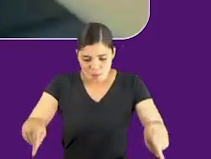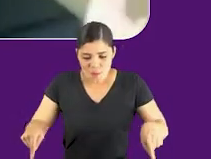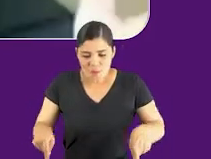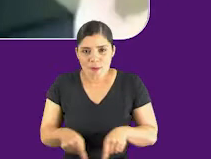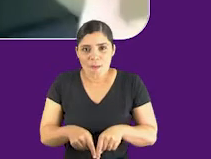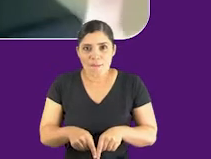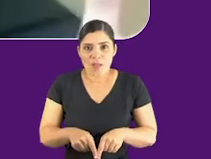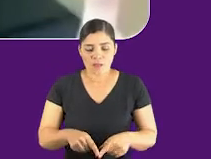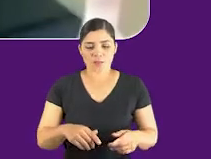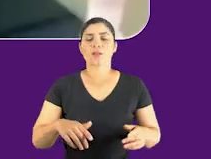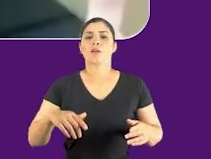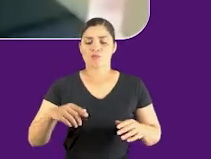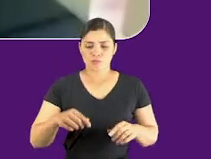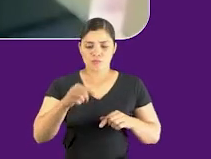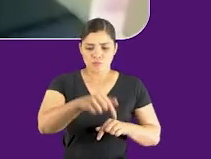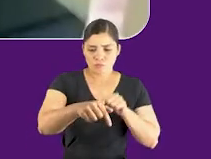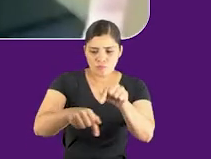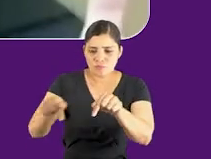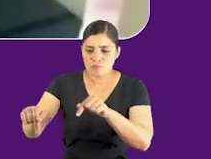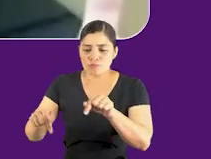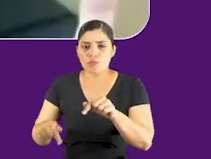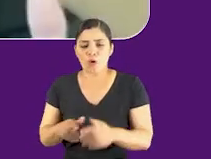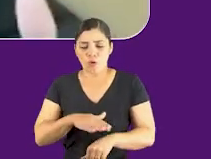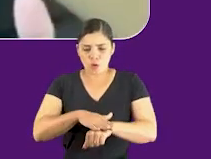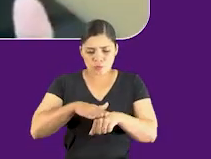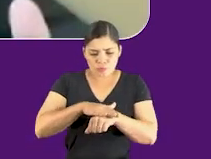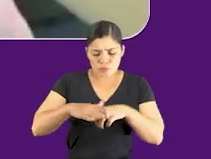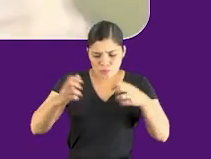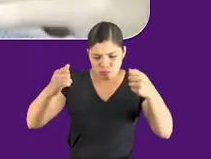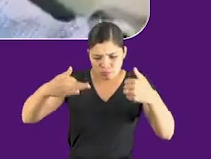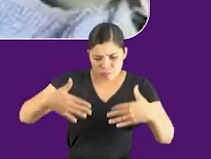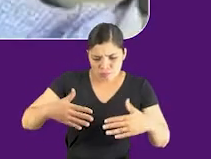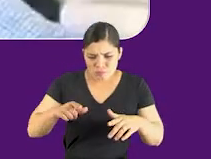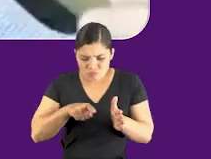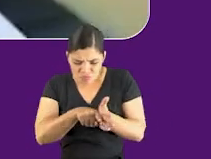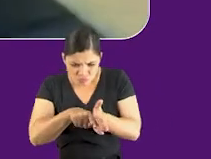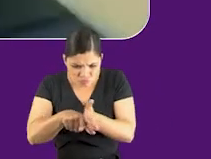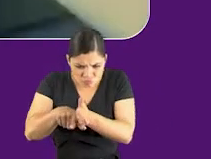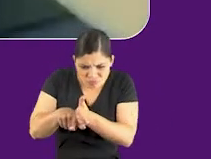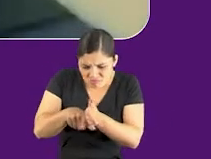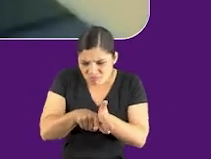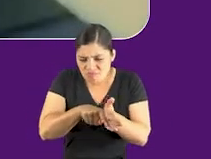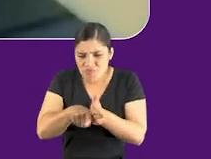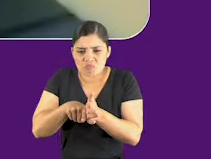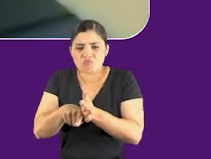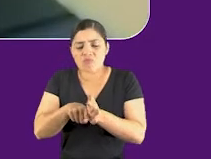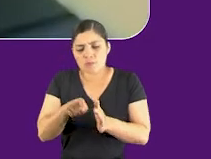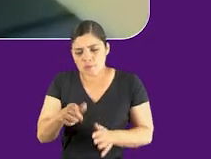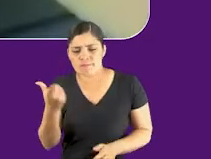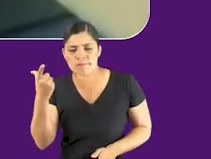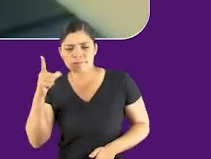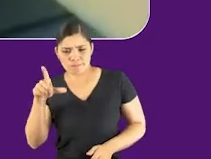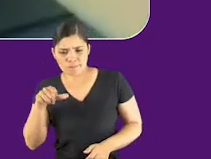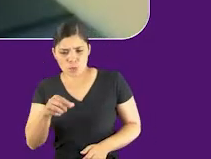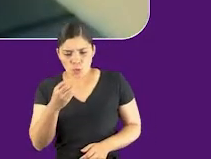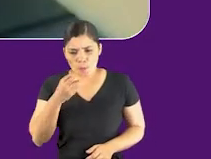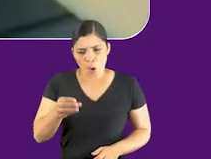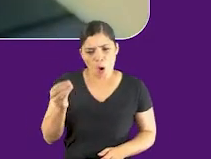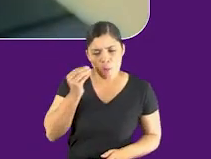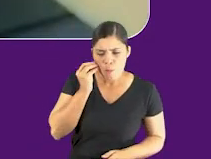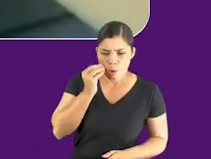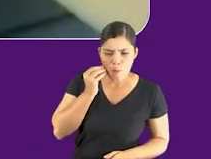mesa diretiva um externos e internos no quais nós analisamos a verdadeira possibilidade e